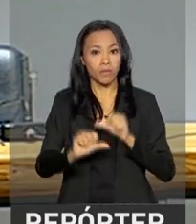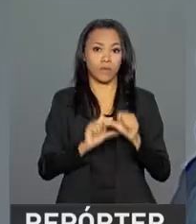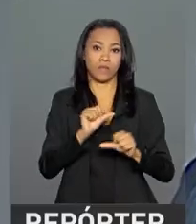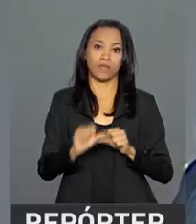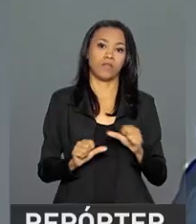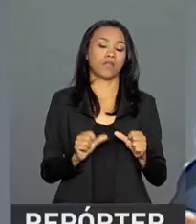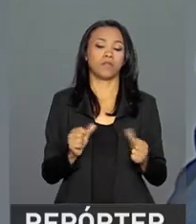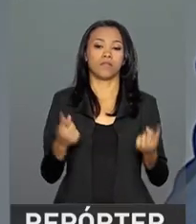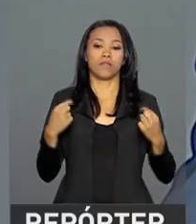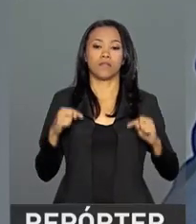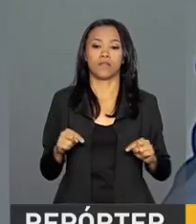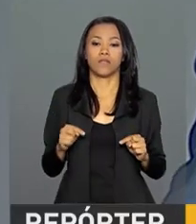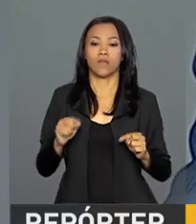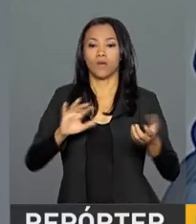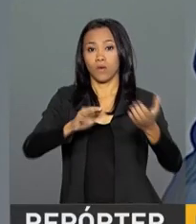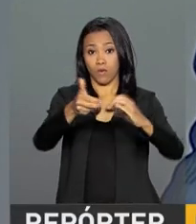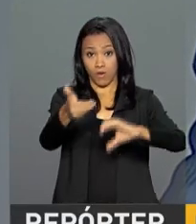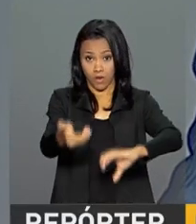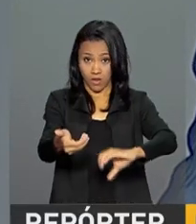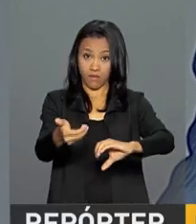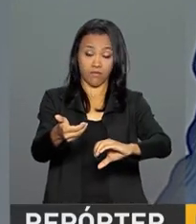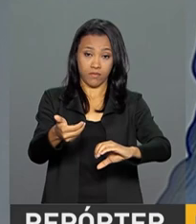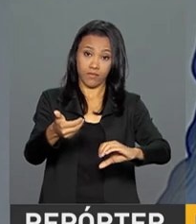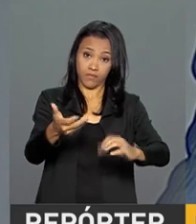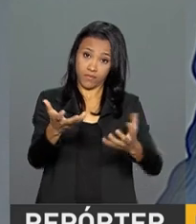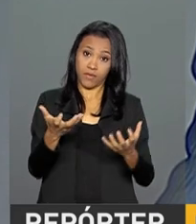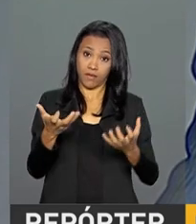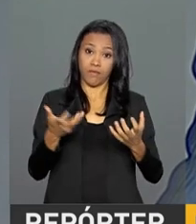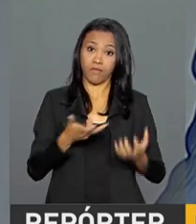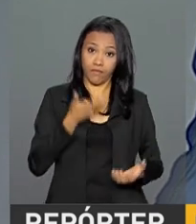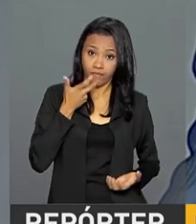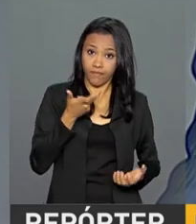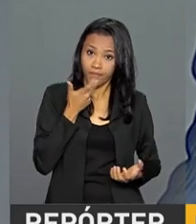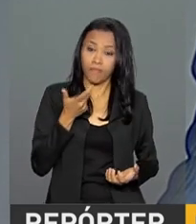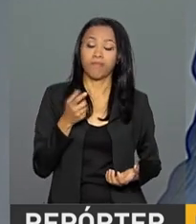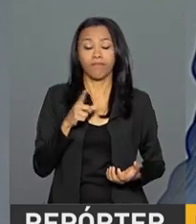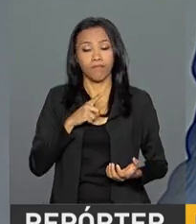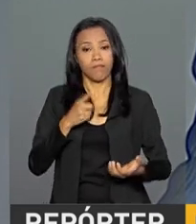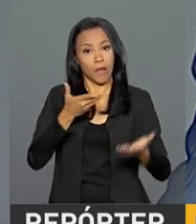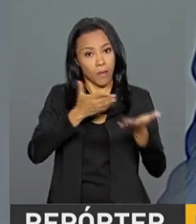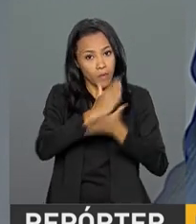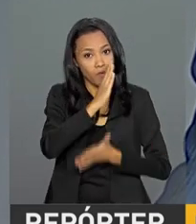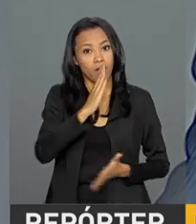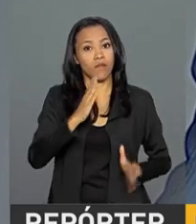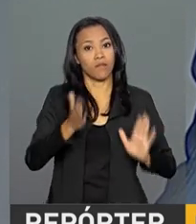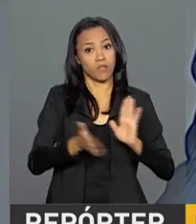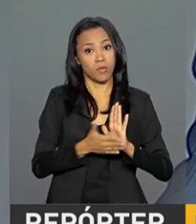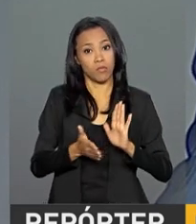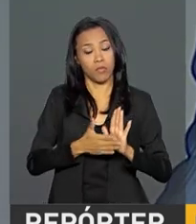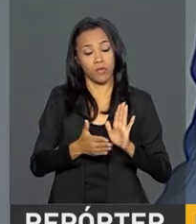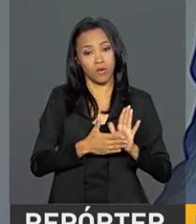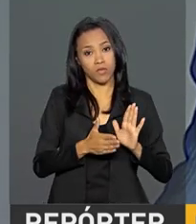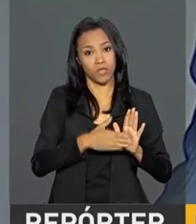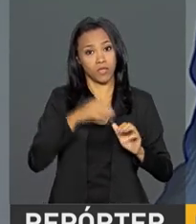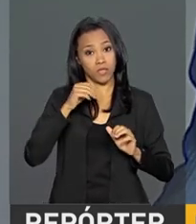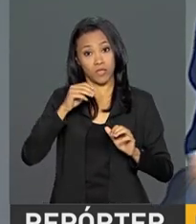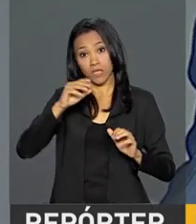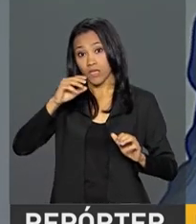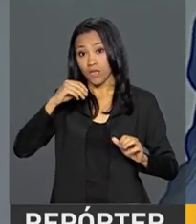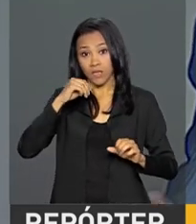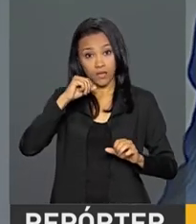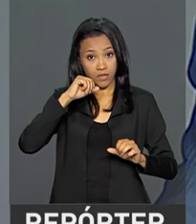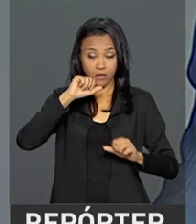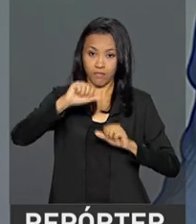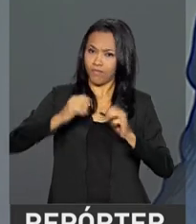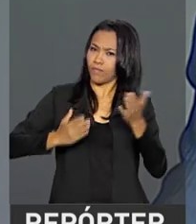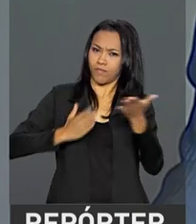o congresso tem mostrado que tem aprovado as reformas fundamentais para o país aprovou o